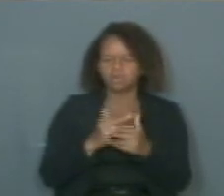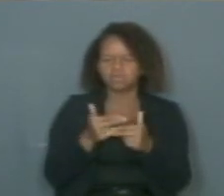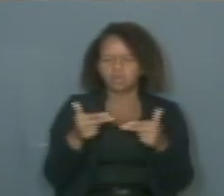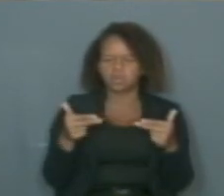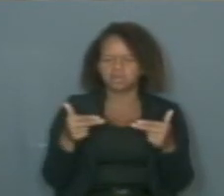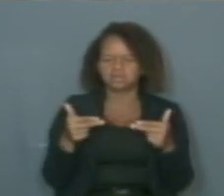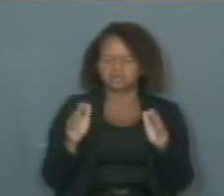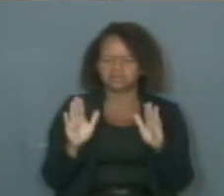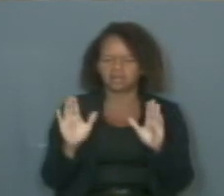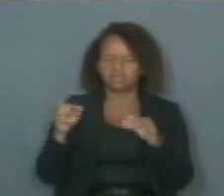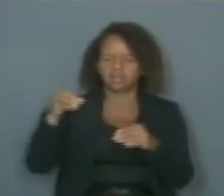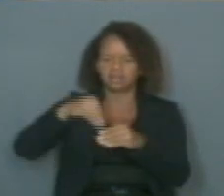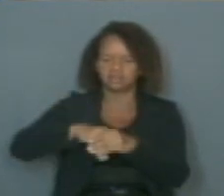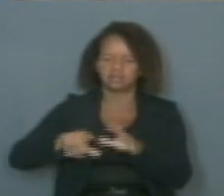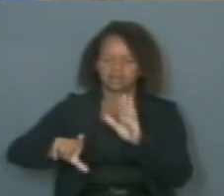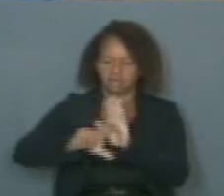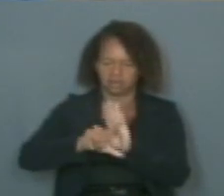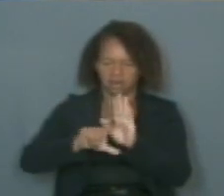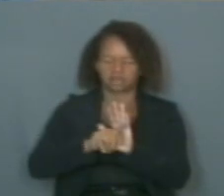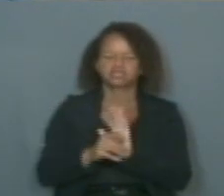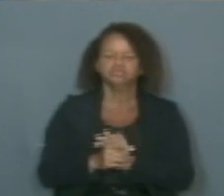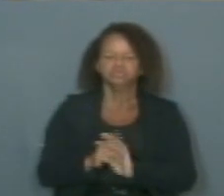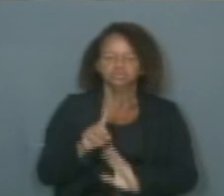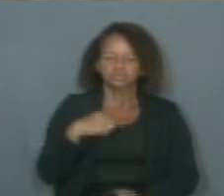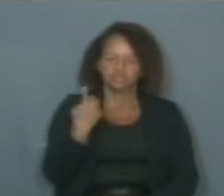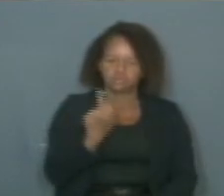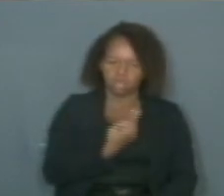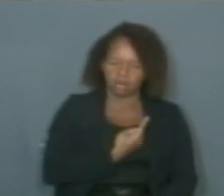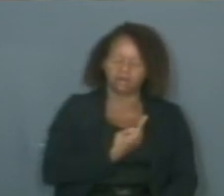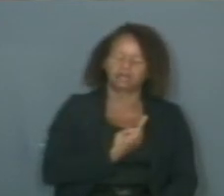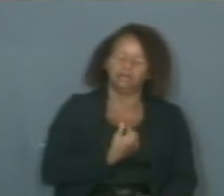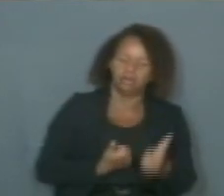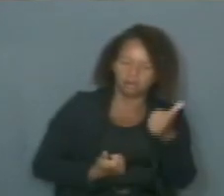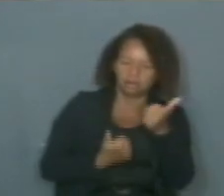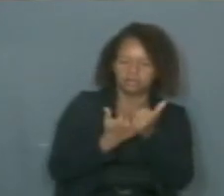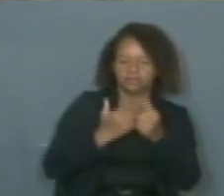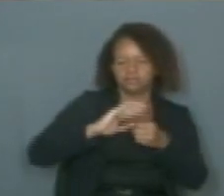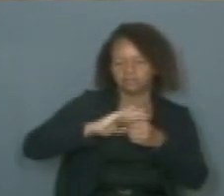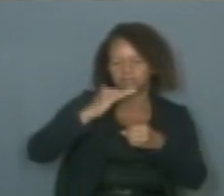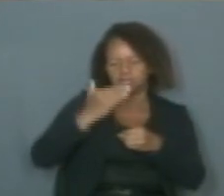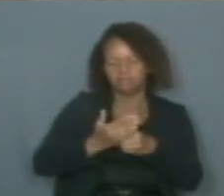coisas que estavam ali na lei. E a gente contou com a casa